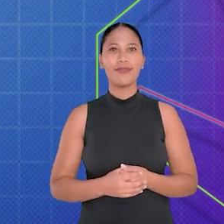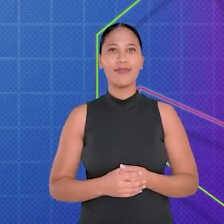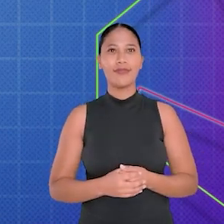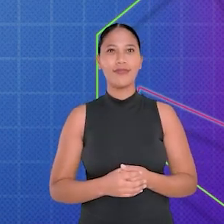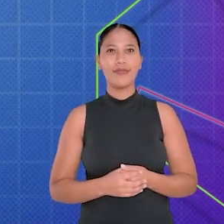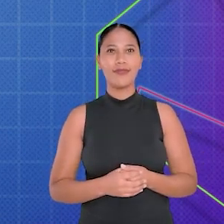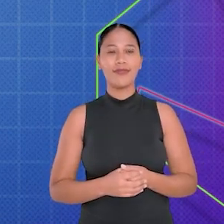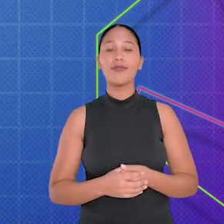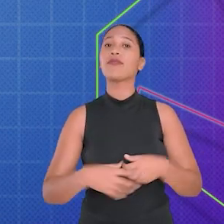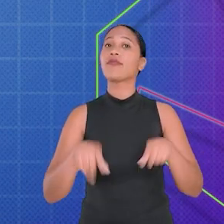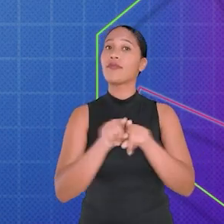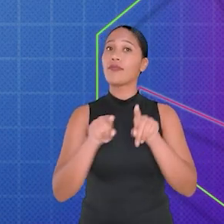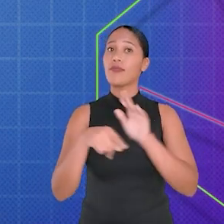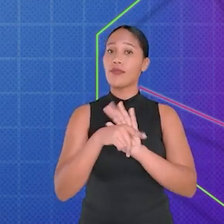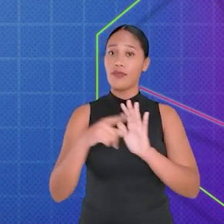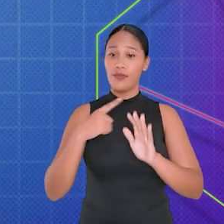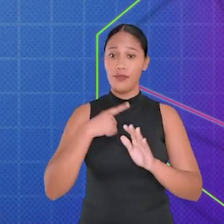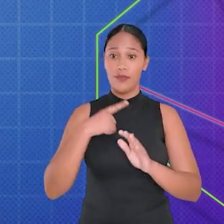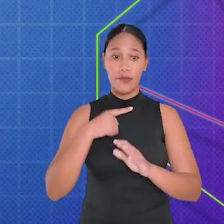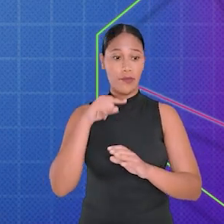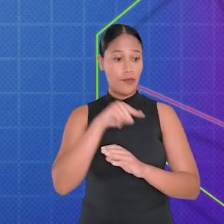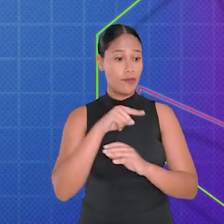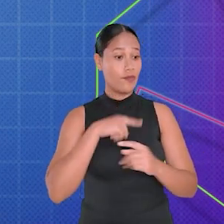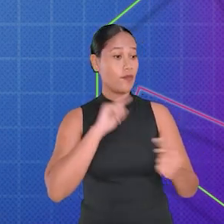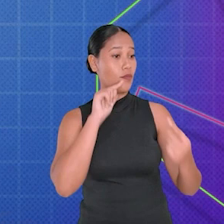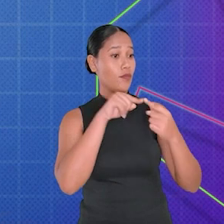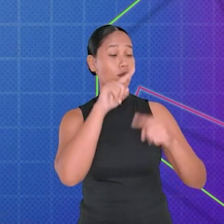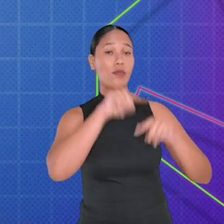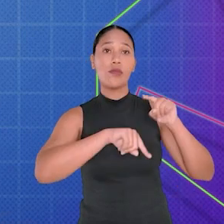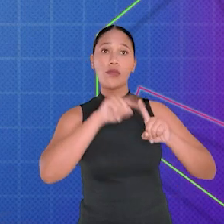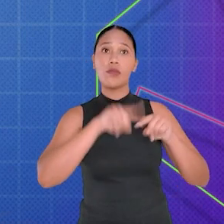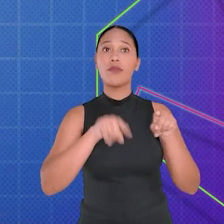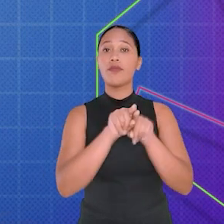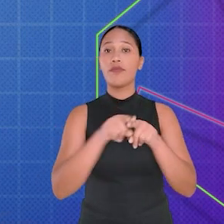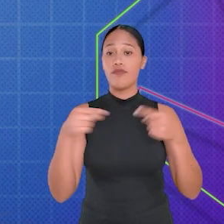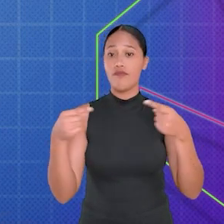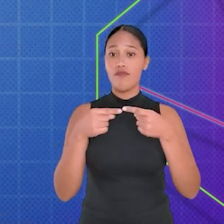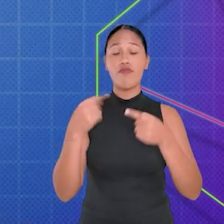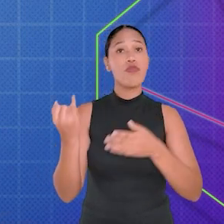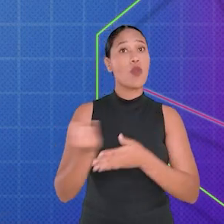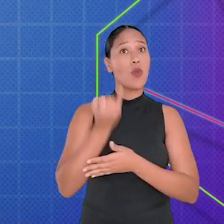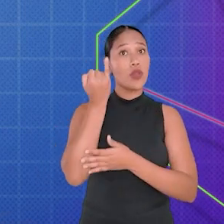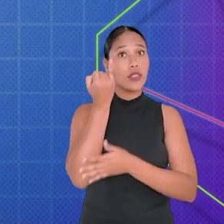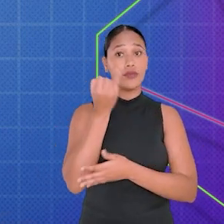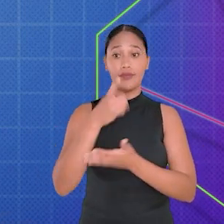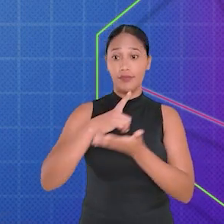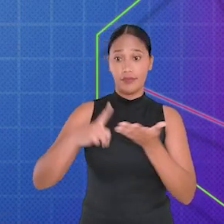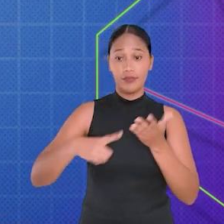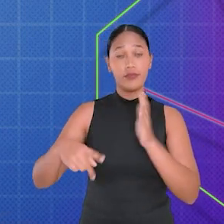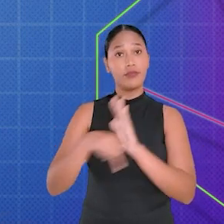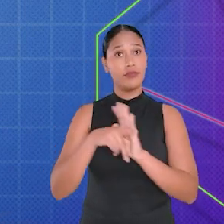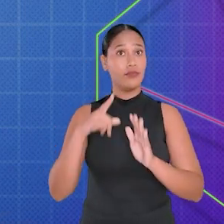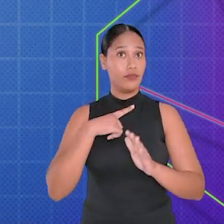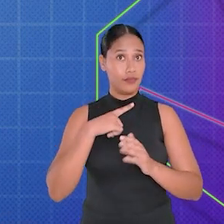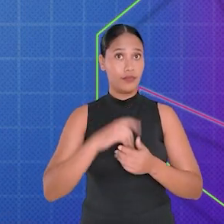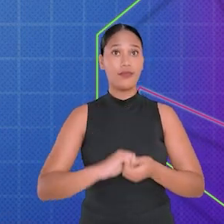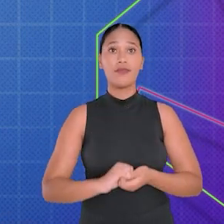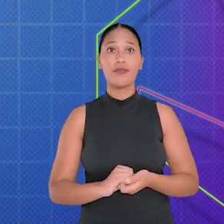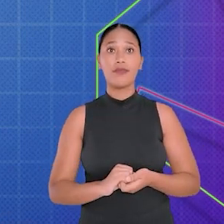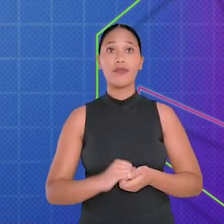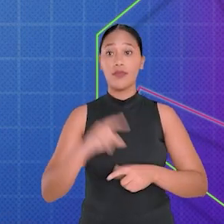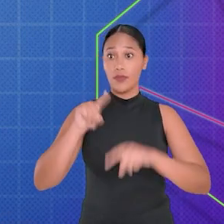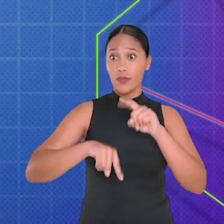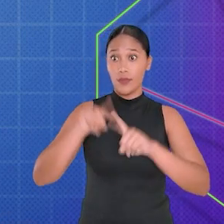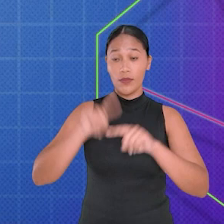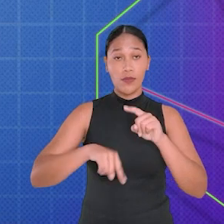de tecnologia avançada e futurista. A relação espacial da jogabilidade com objetos também é um elemento importante